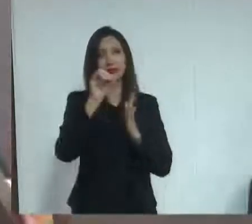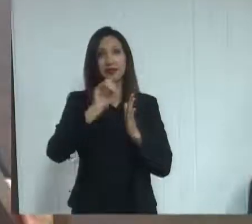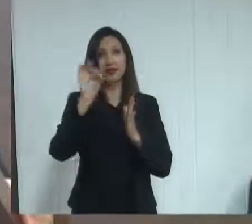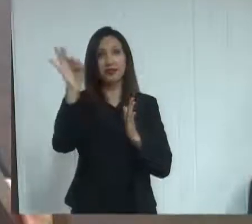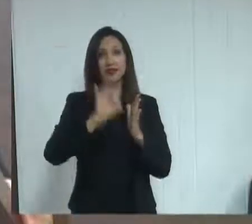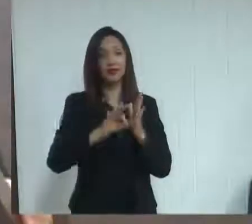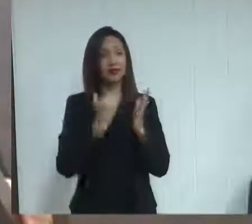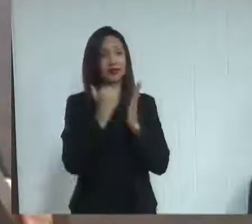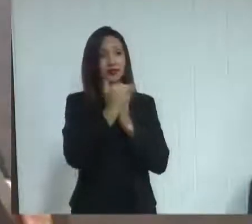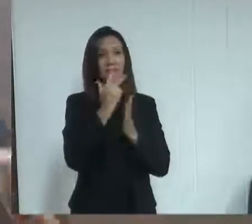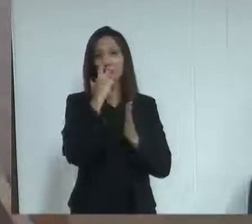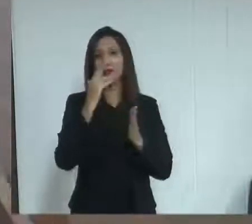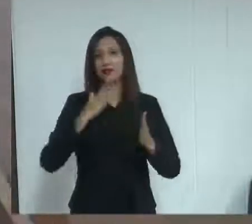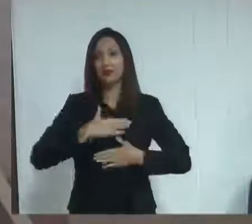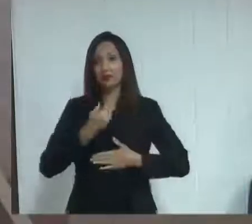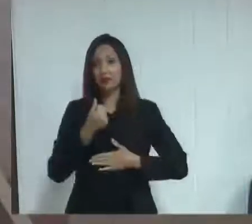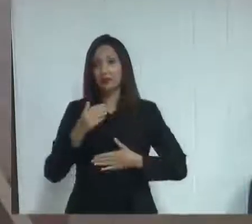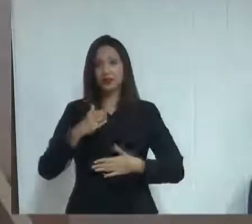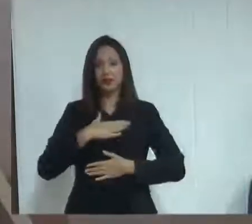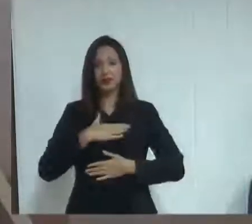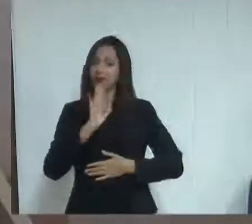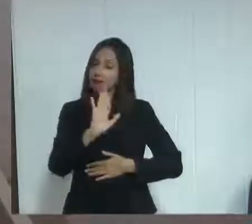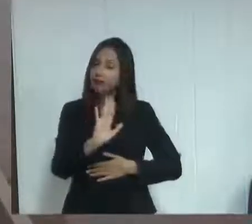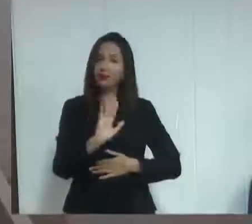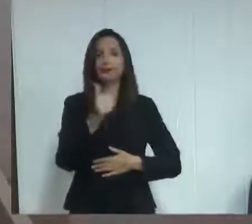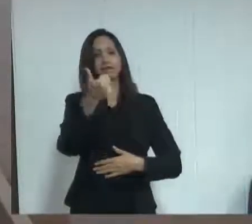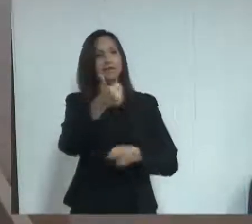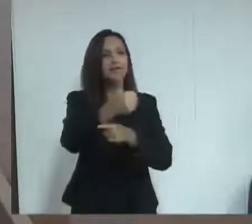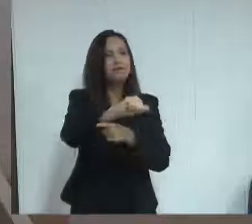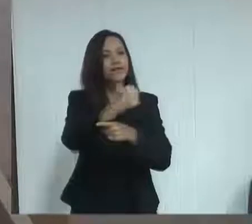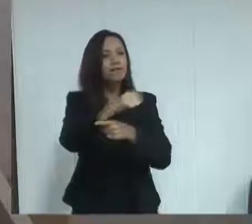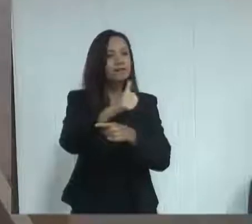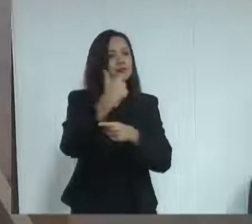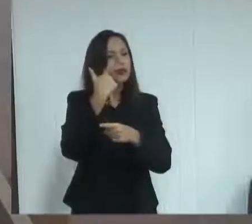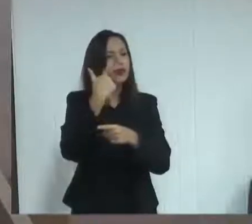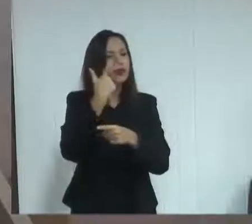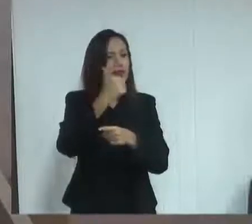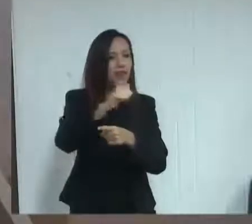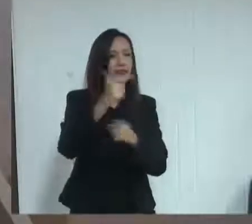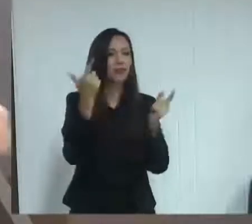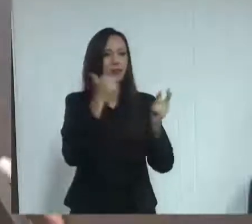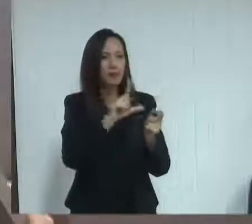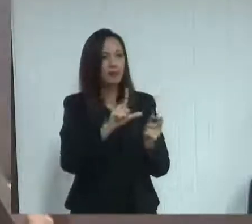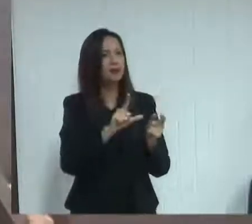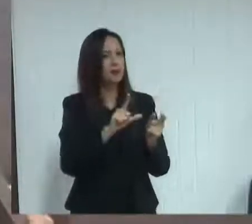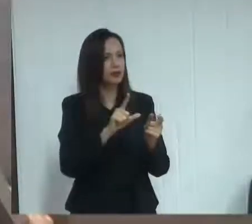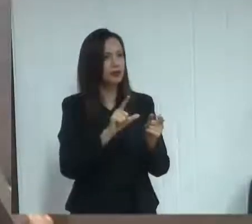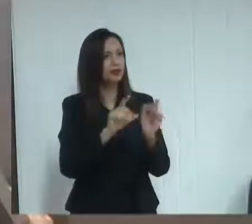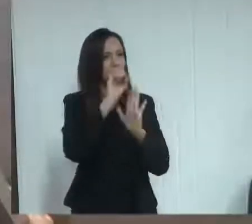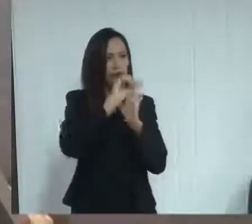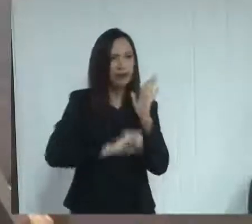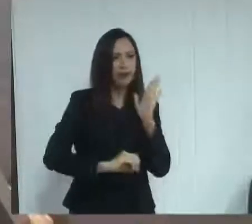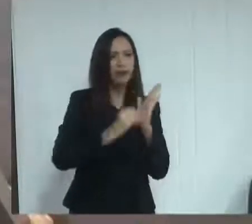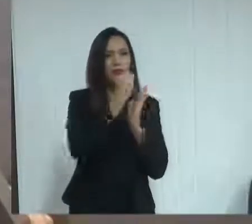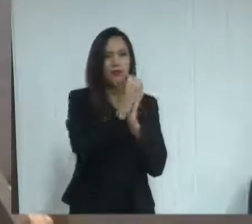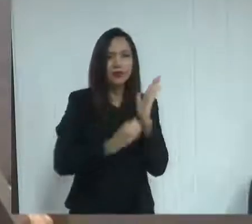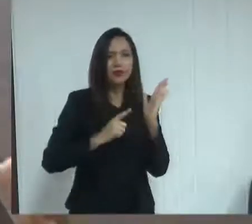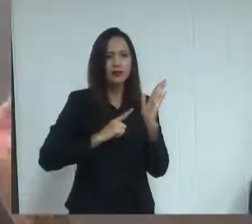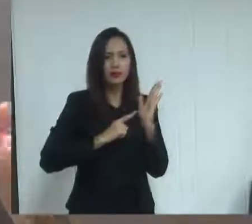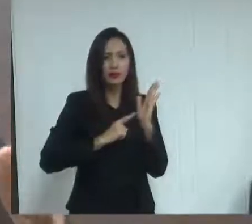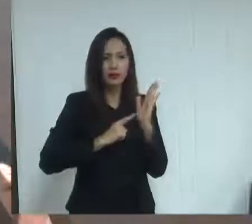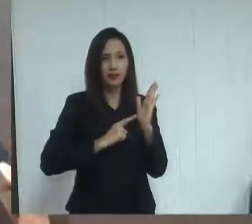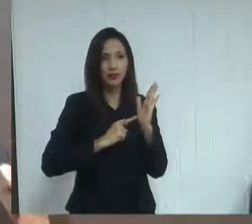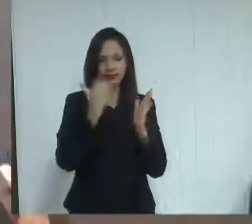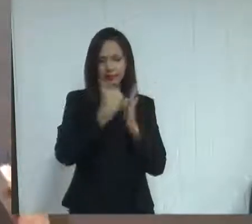né, como se está fazendo uma grande coisa. Não, ele tem que avaliar o orçamento para analisar se é viável dar esse aumento. Eu vou dar desconto de 50% do PTU.